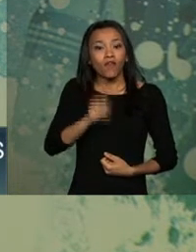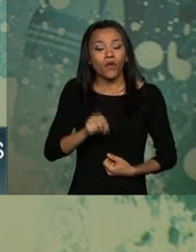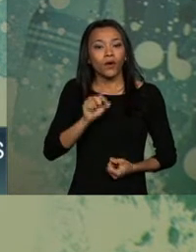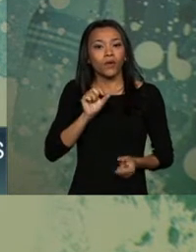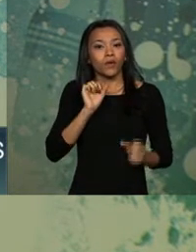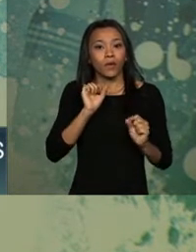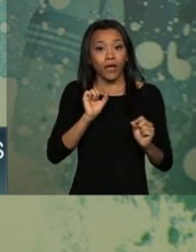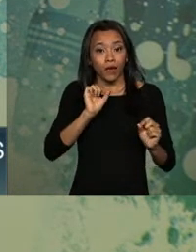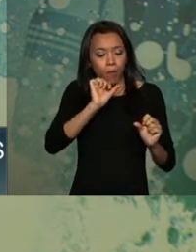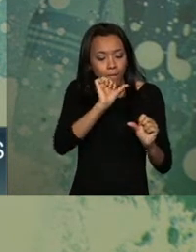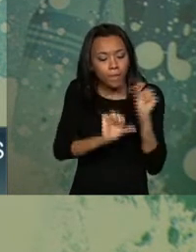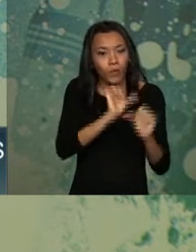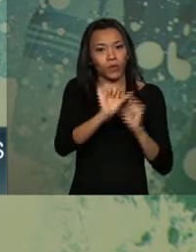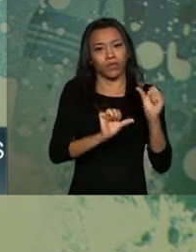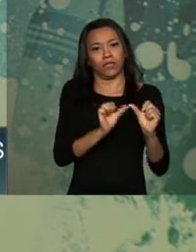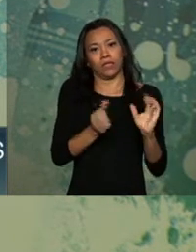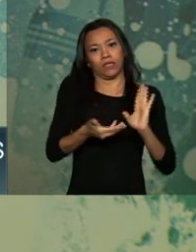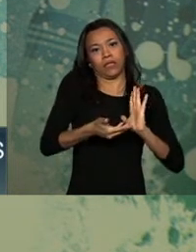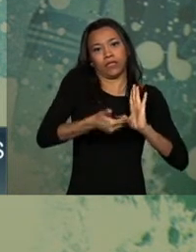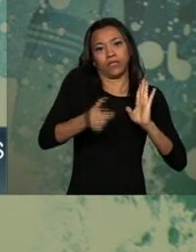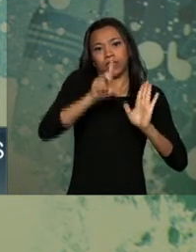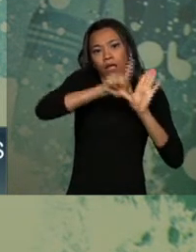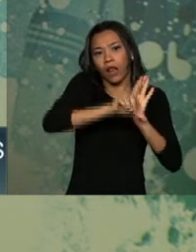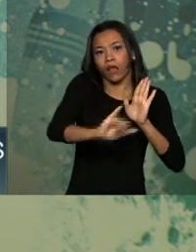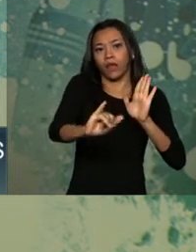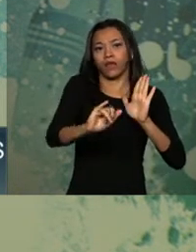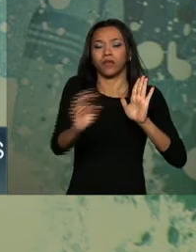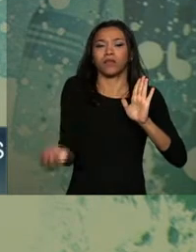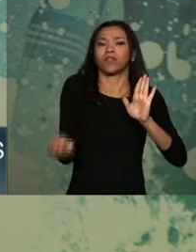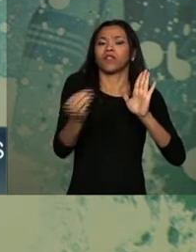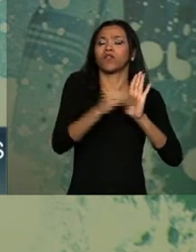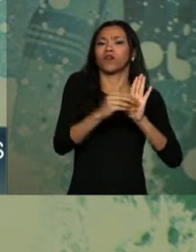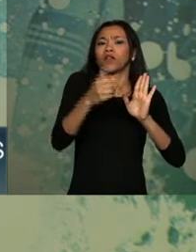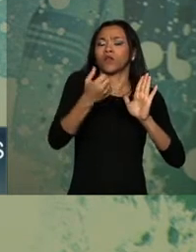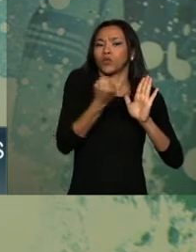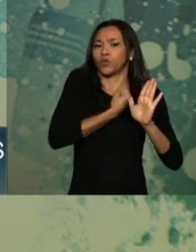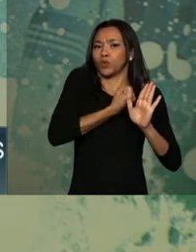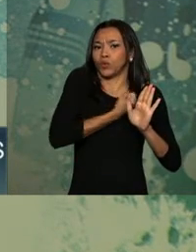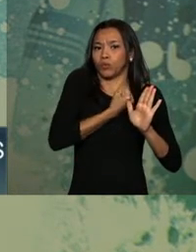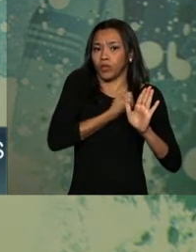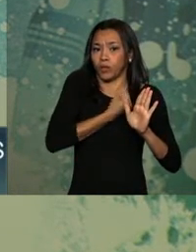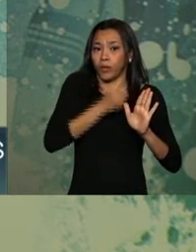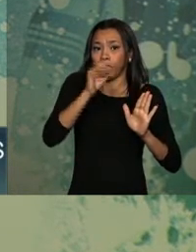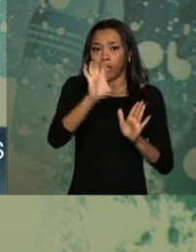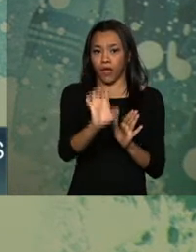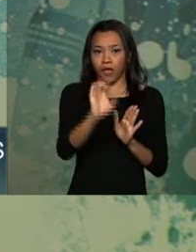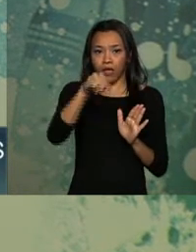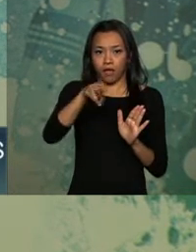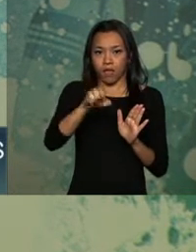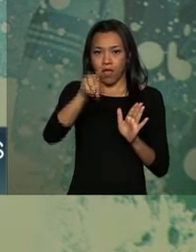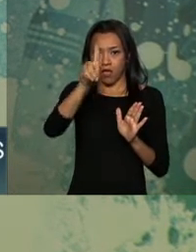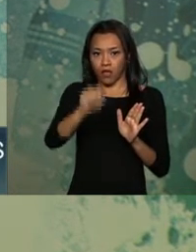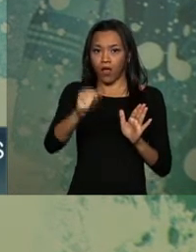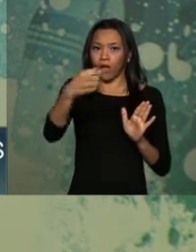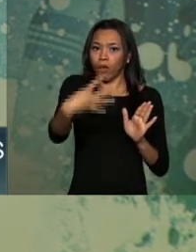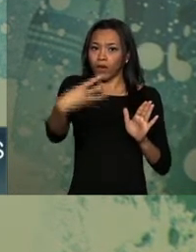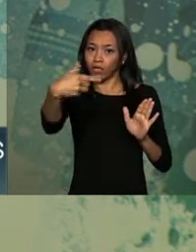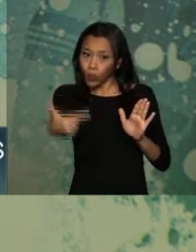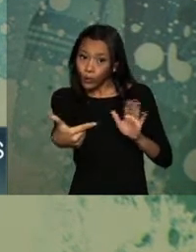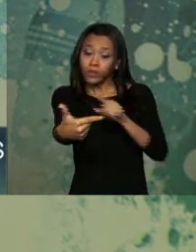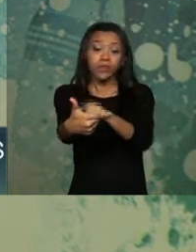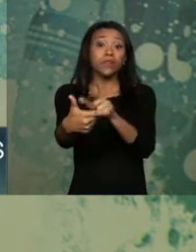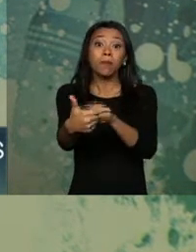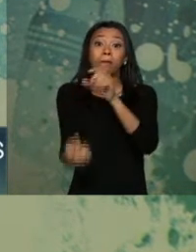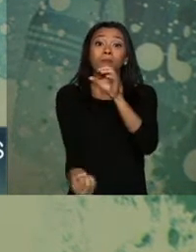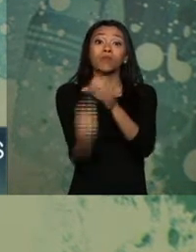alteração constitucional, a emenda constitucional 42, que permitiu a criação do Simples